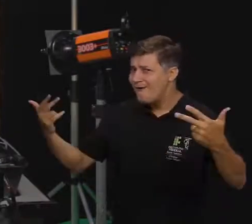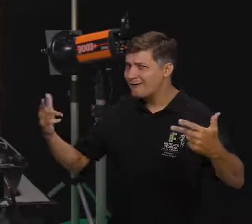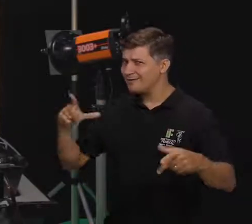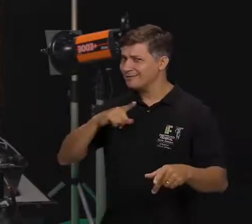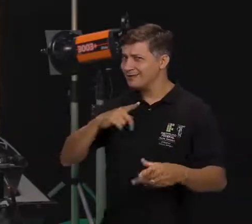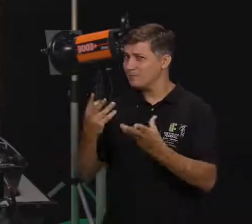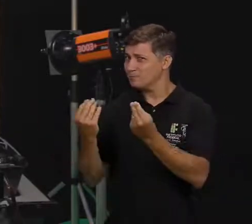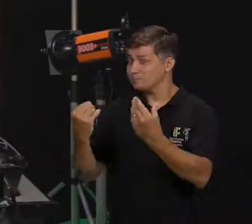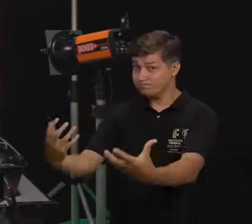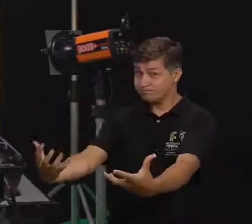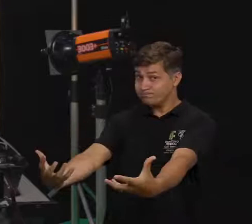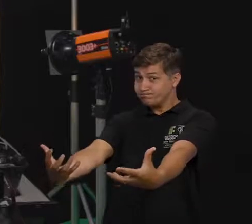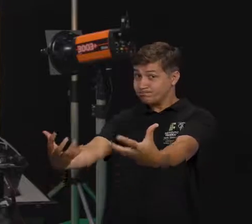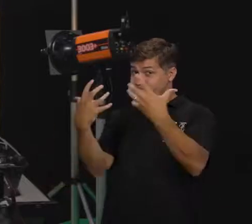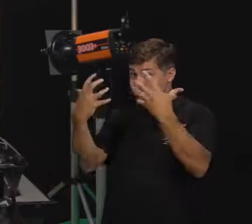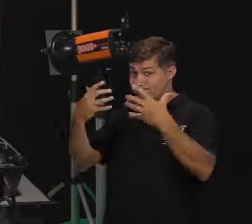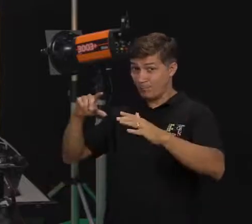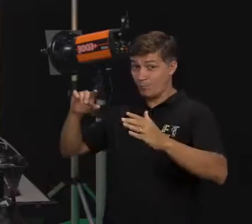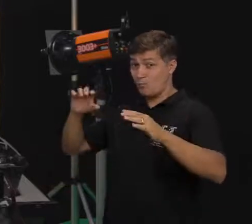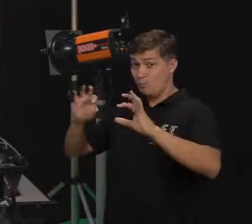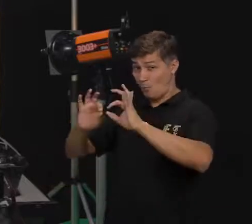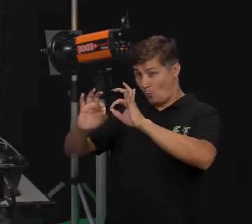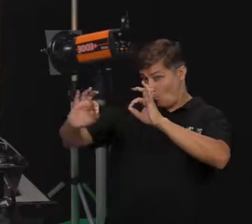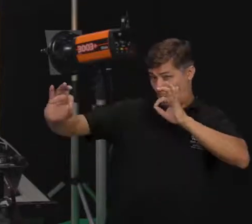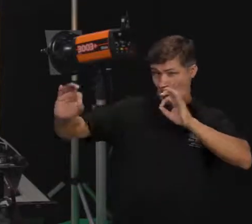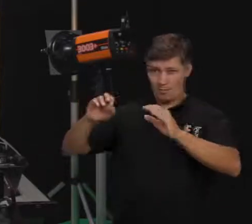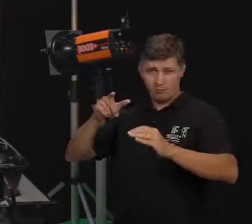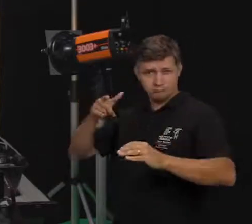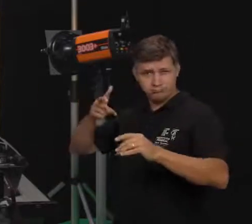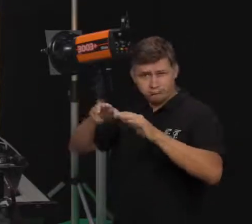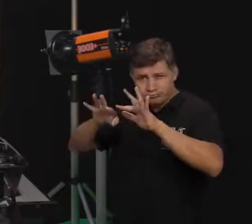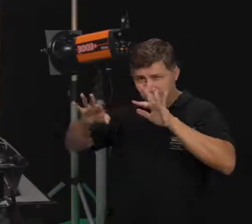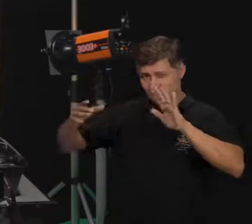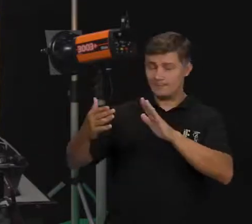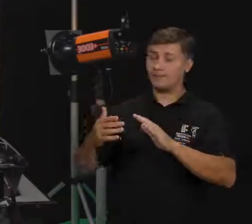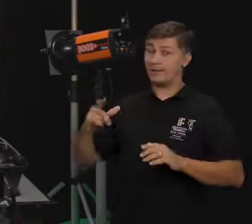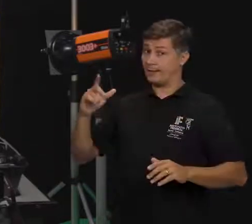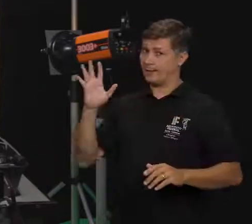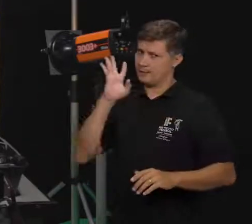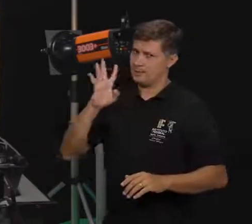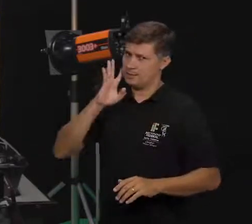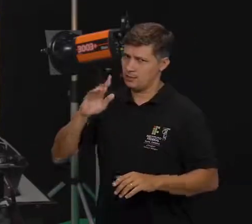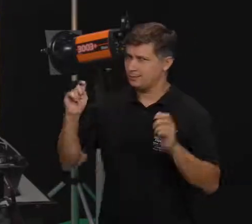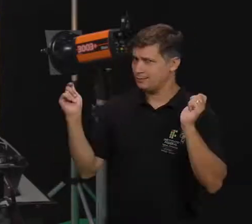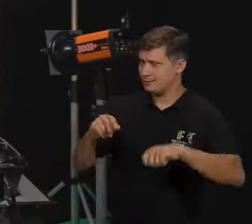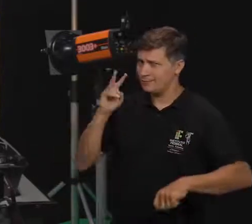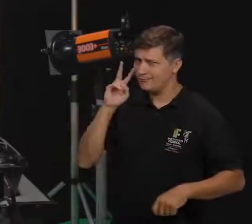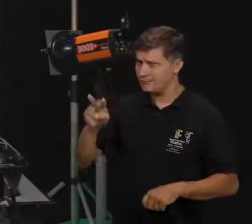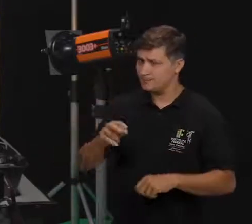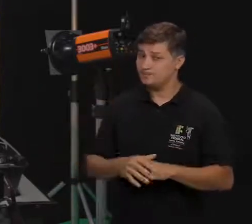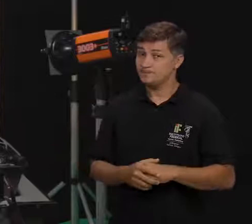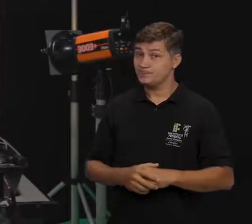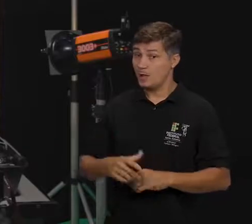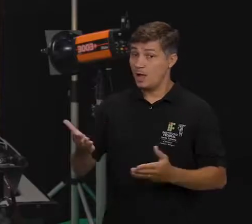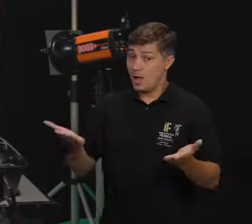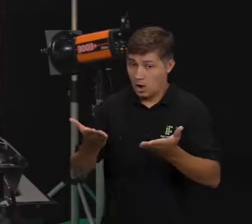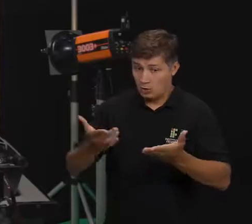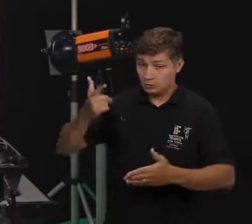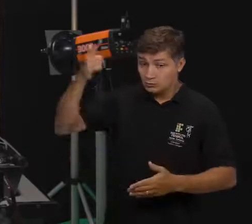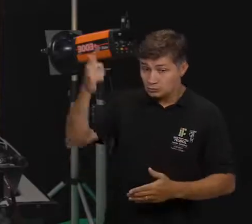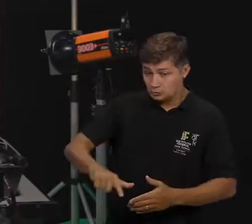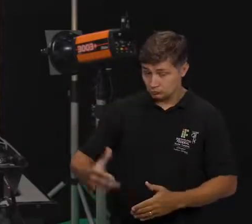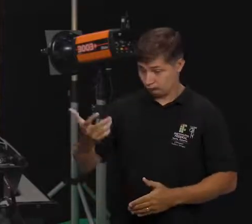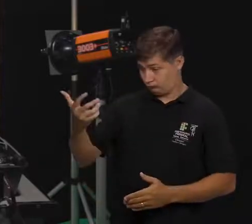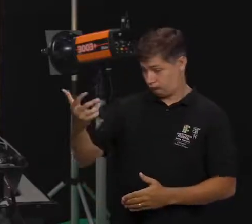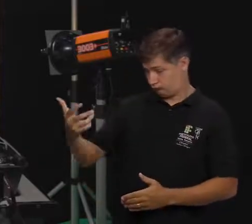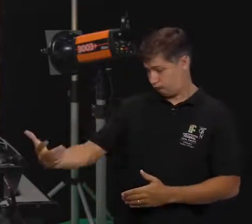que vai dar bastante nitidez e bastante profundidade. Então é interessante. Agora eu vou fazer o seguinte, eu vou colocar o fotômetro aqui